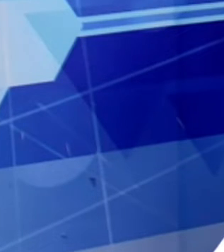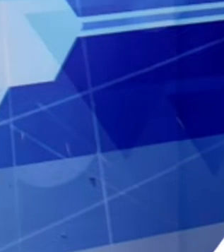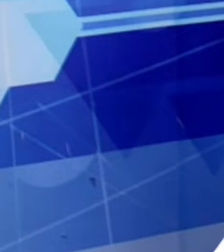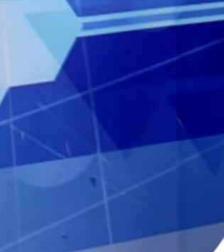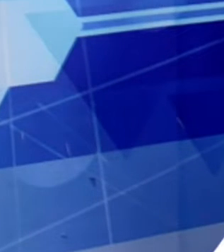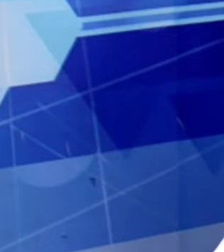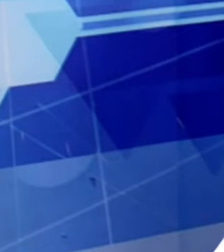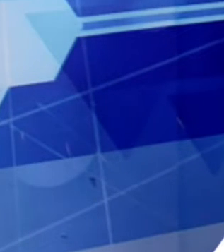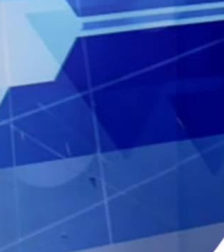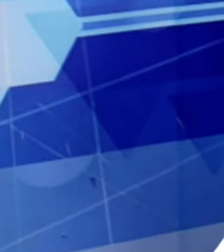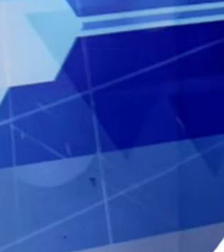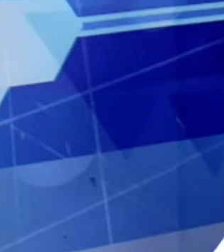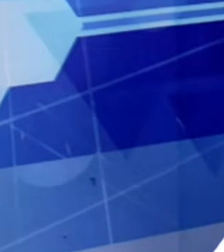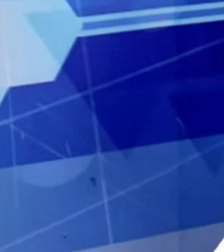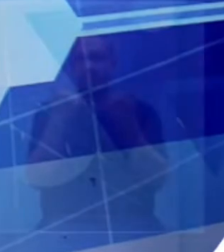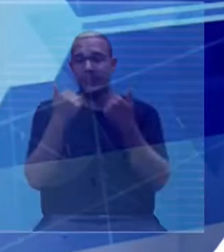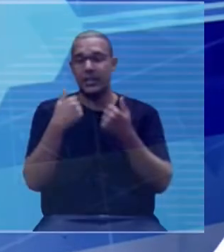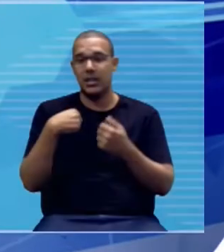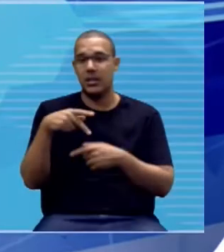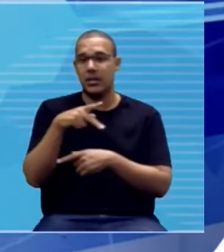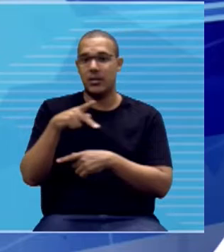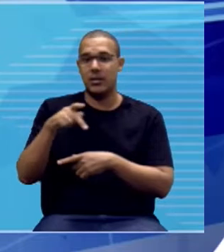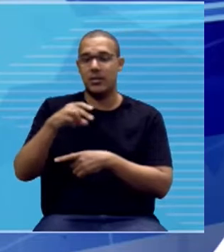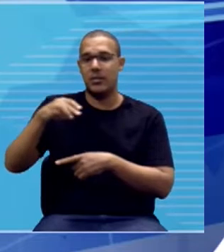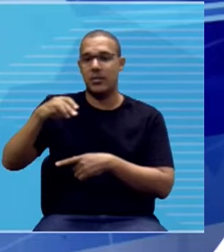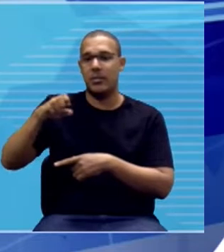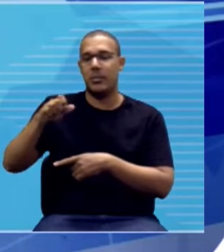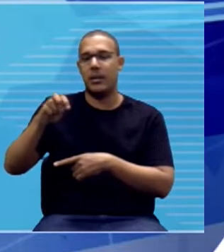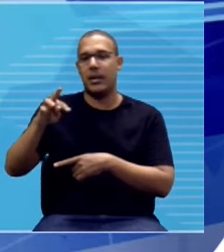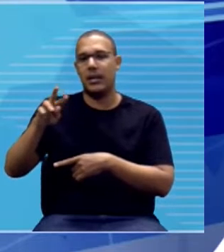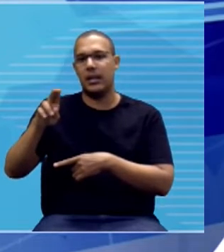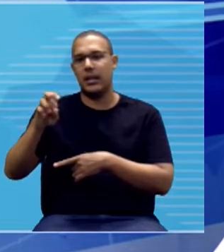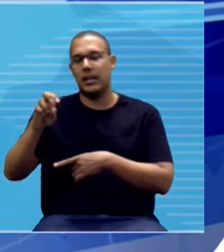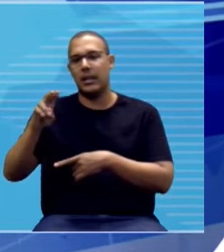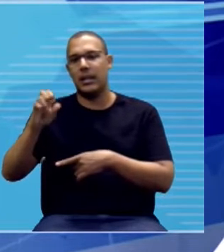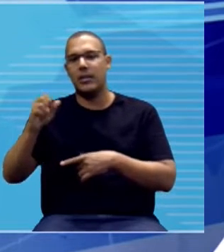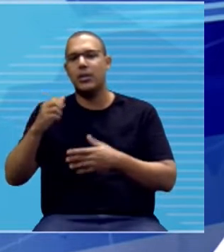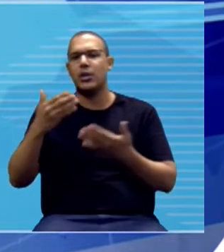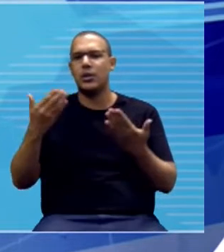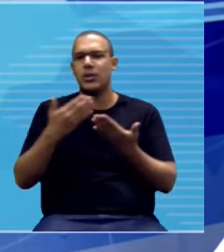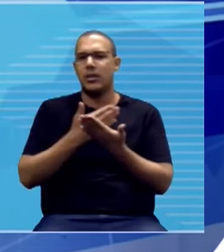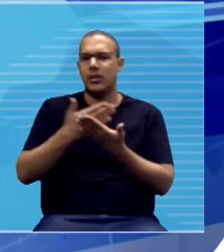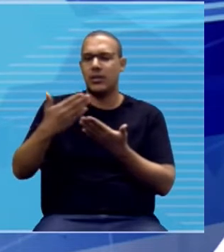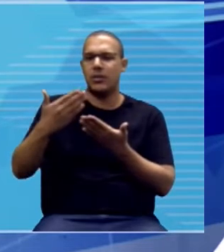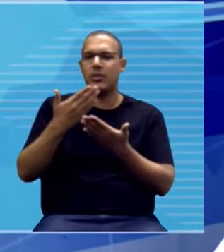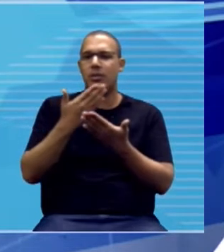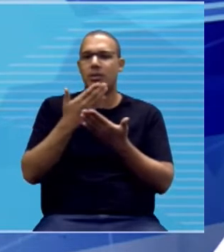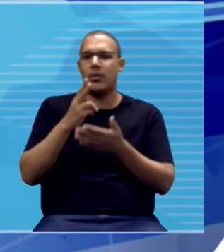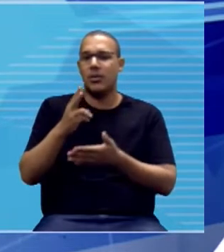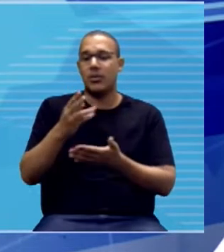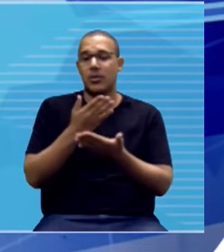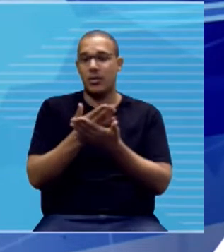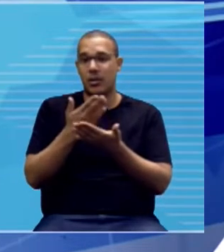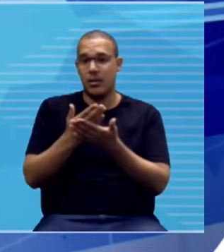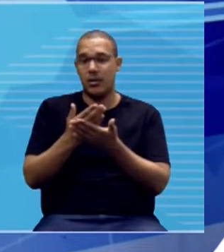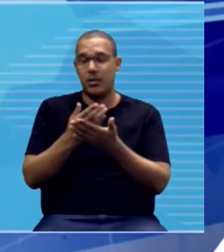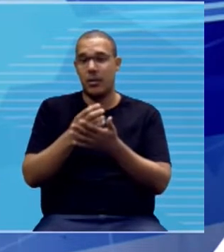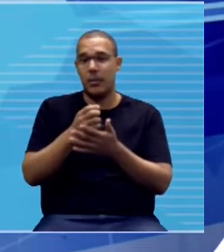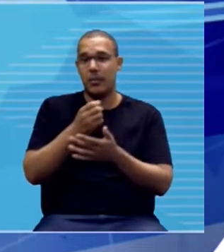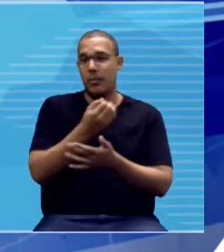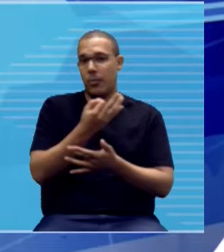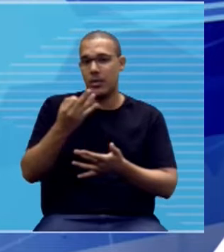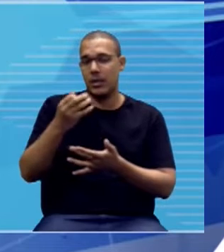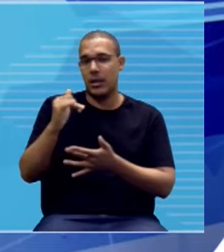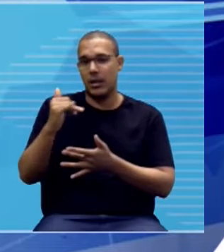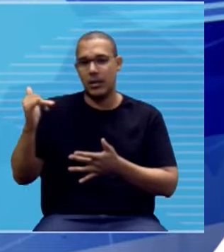noite, galerinha. Tudo bem com vocês? Aqui quem fala é o professor Matheus e hoje a gente vai dar continuidade à nossa parte de potência elétrica, certo?